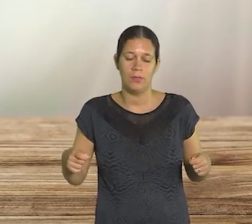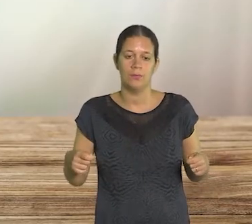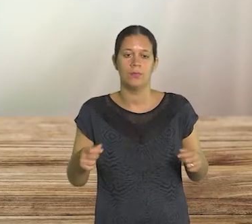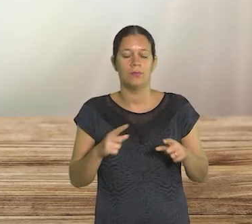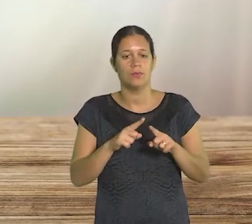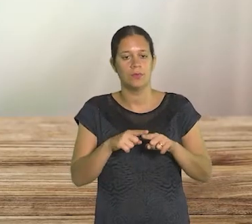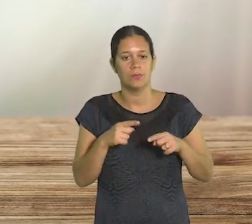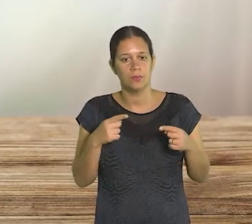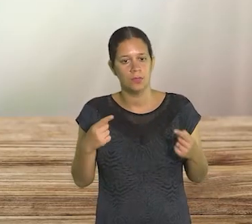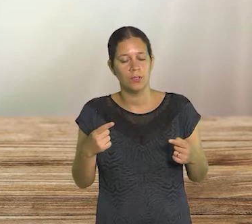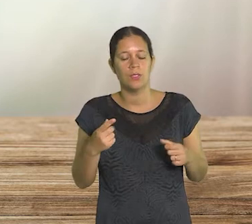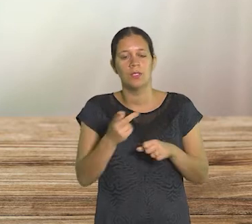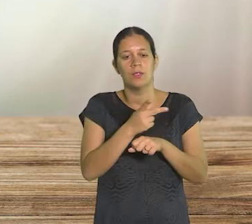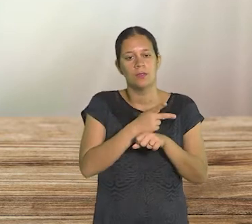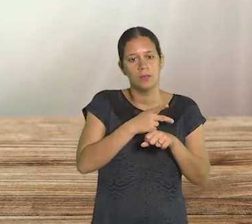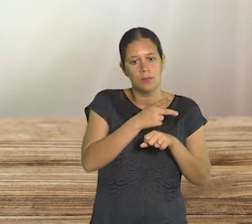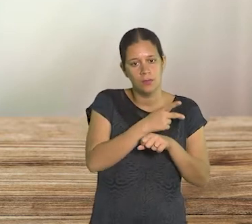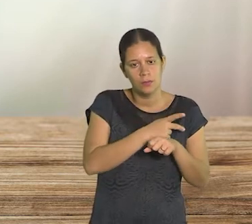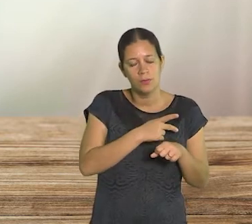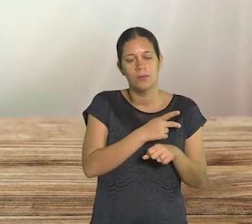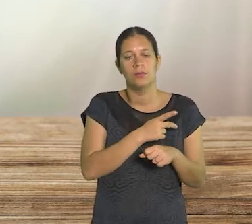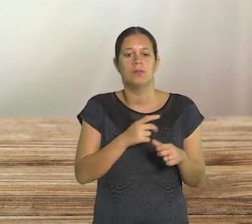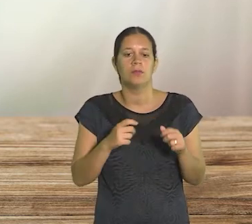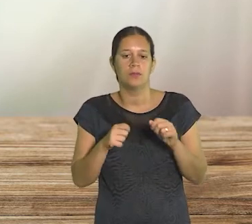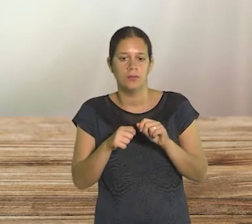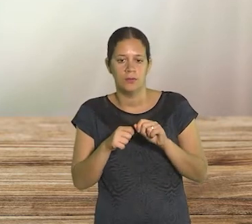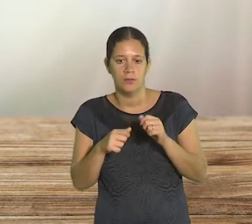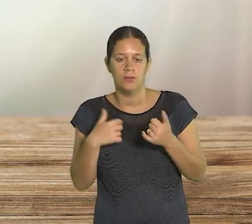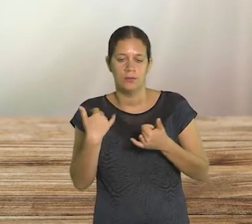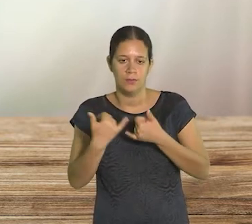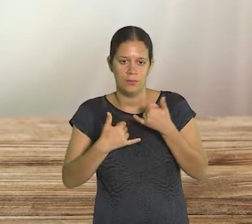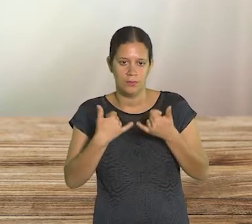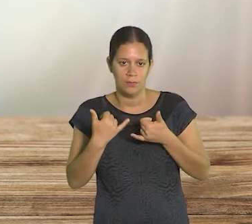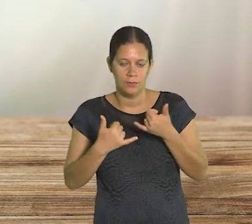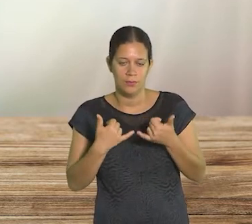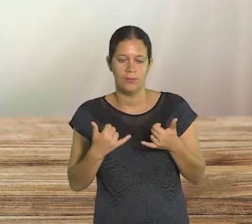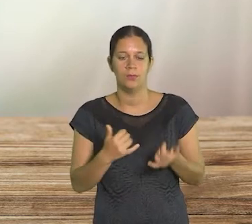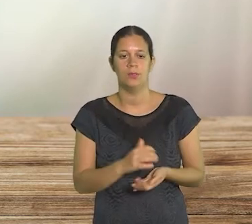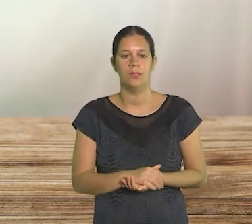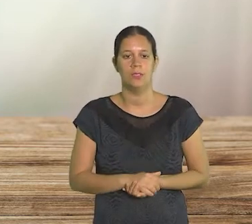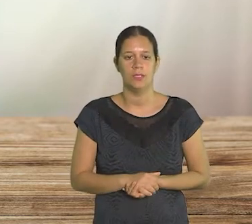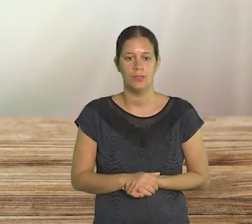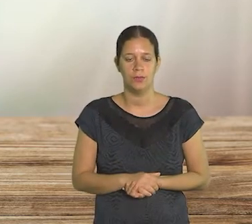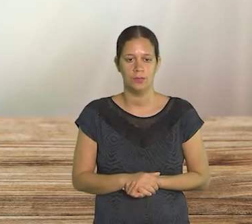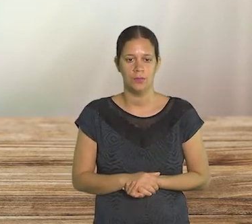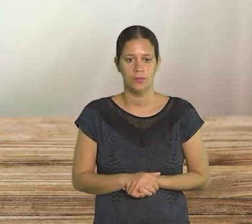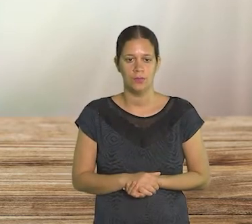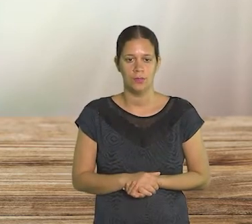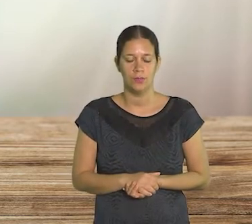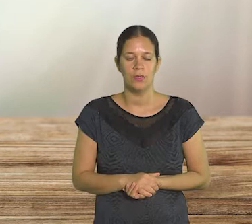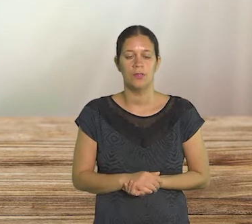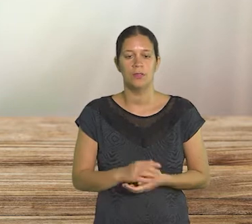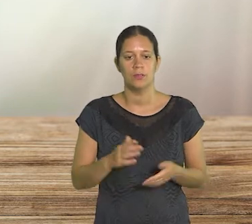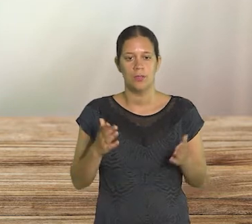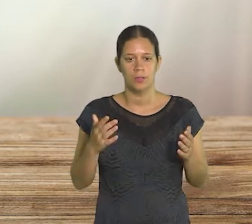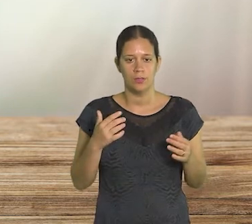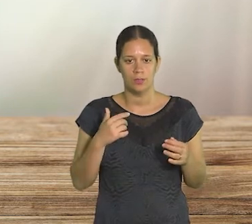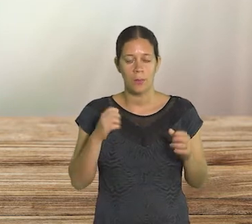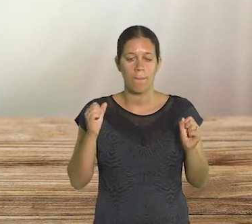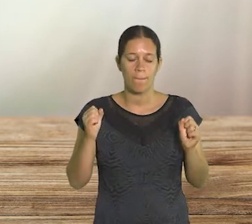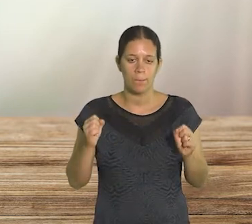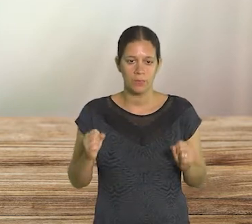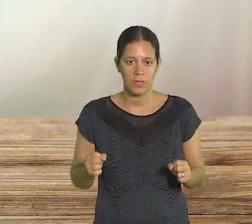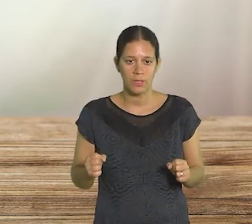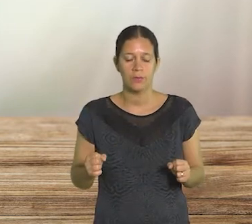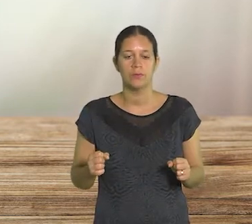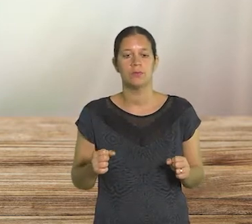essa não seria a adequada. Mas você vai procurando, vai adaptando, vai brincando com isso. Assim como eu coloquei a fita,